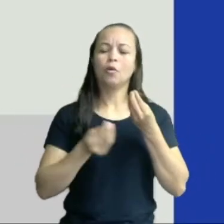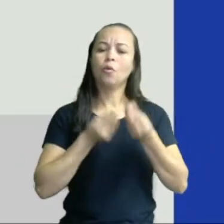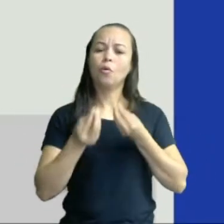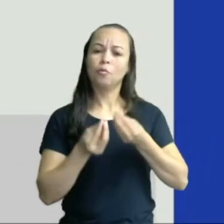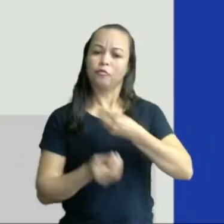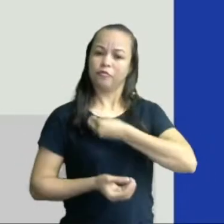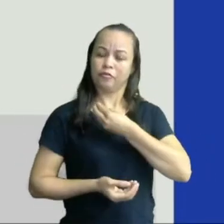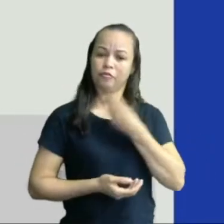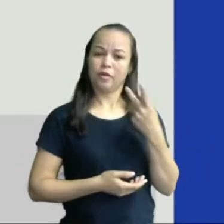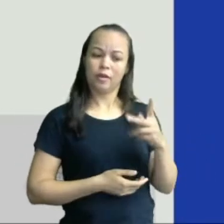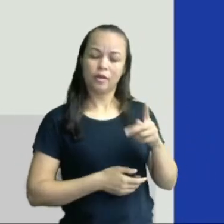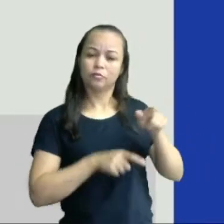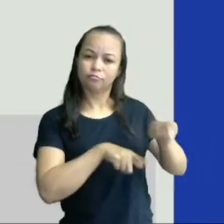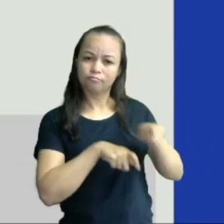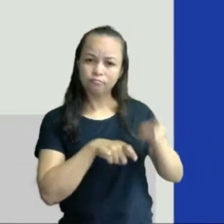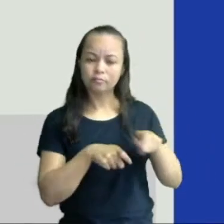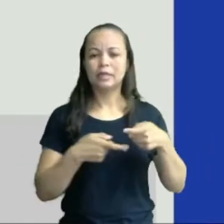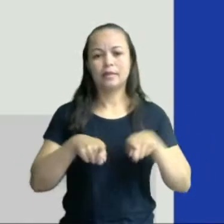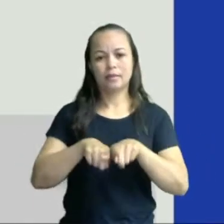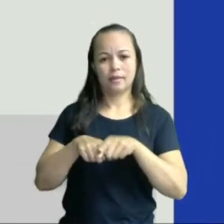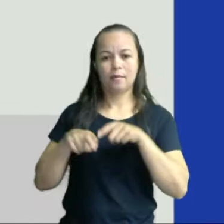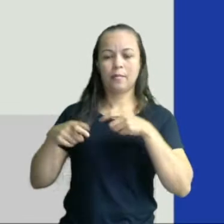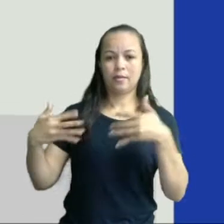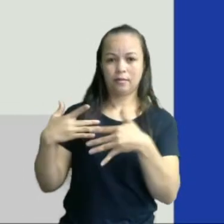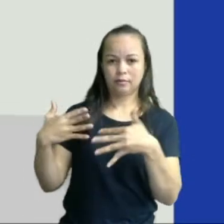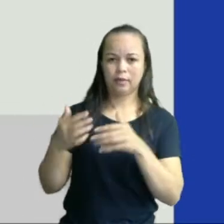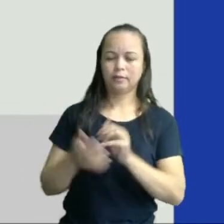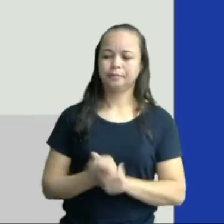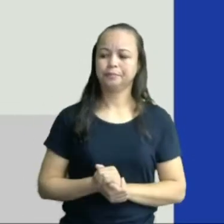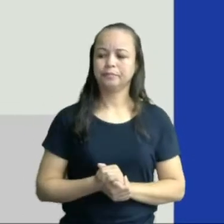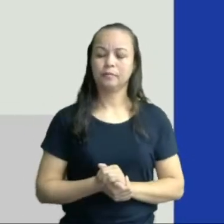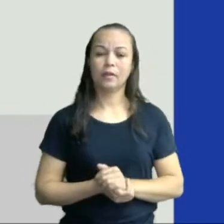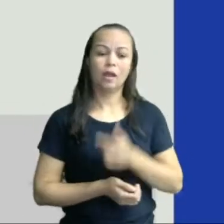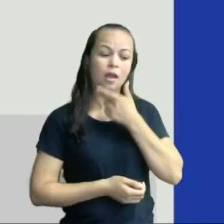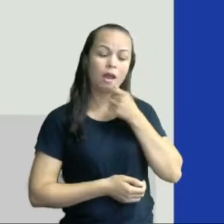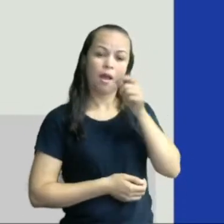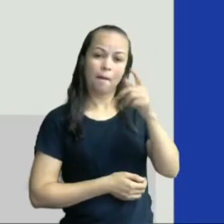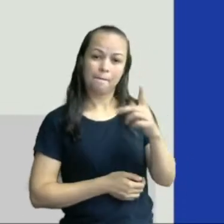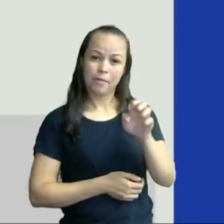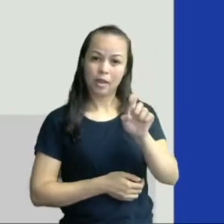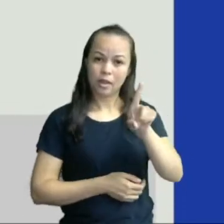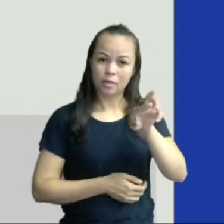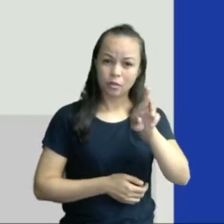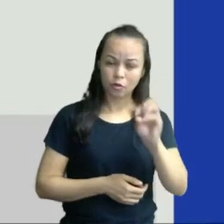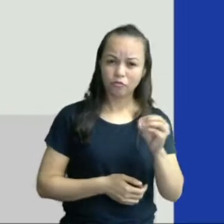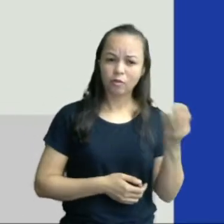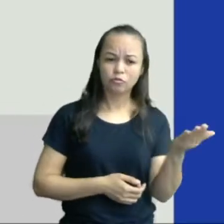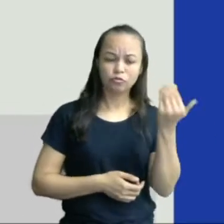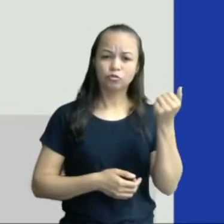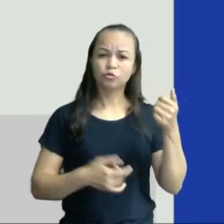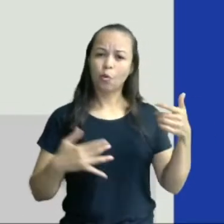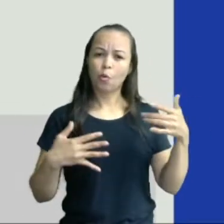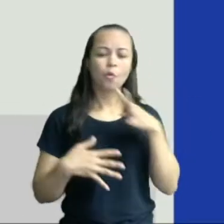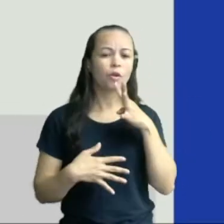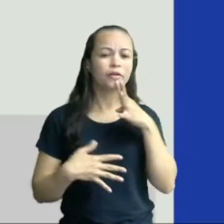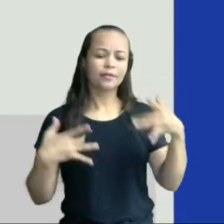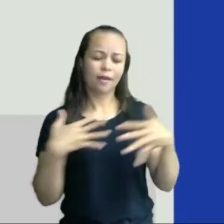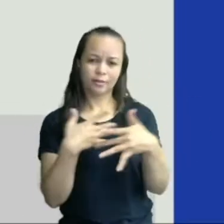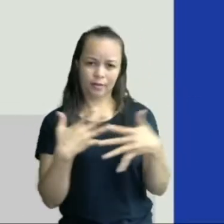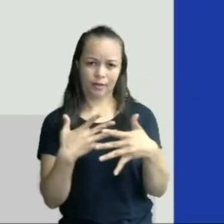quanto na cidade. Vamos lá. Pedro, vamos comigo conhecer a cidade? Não, eu gosto do